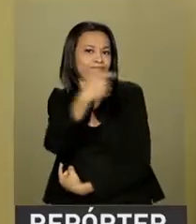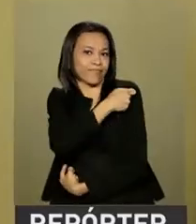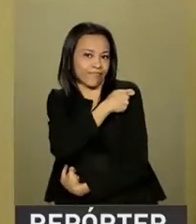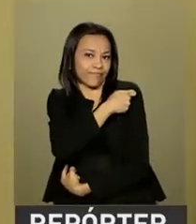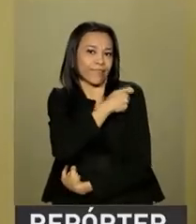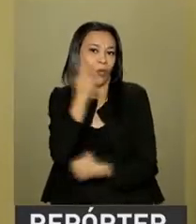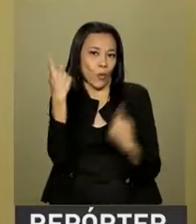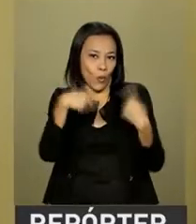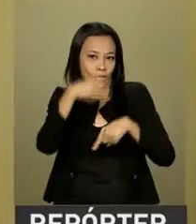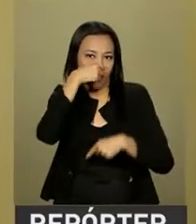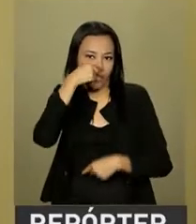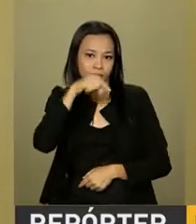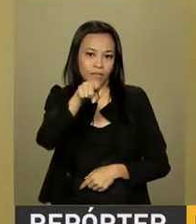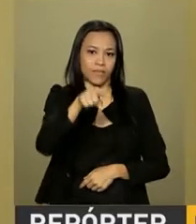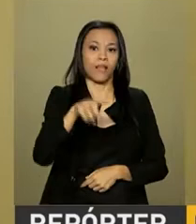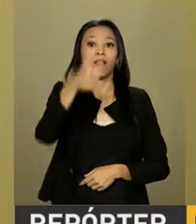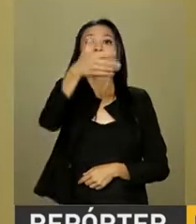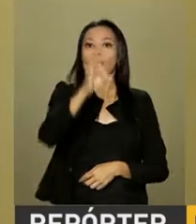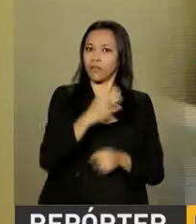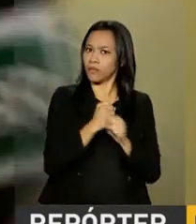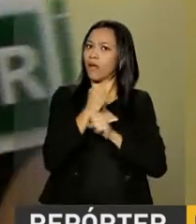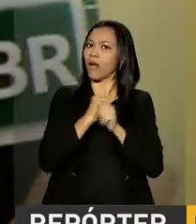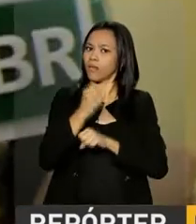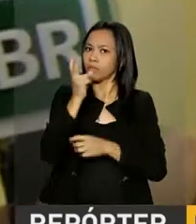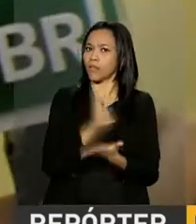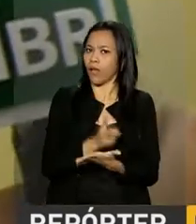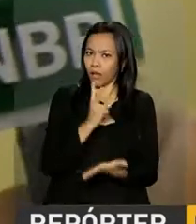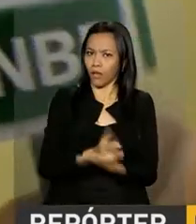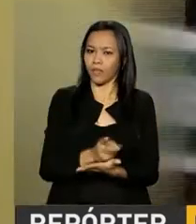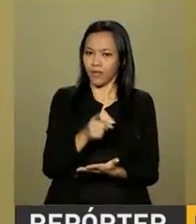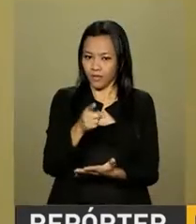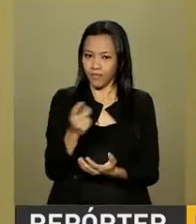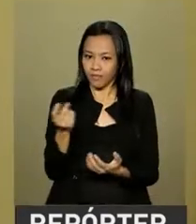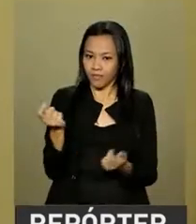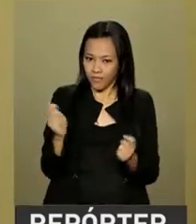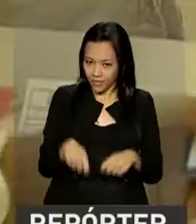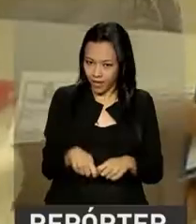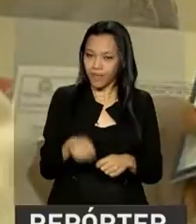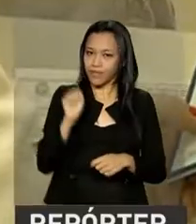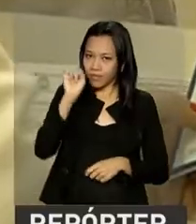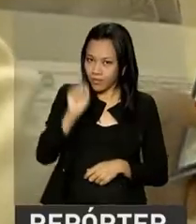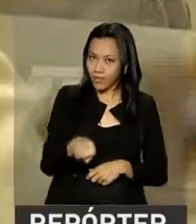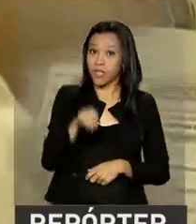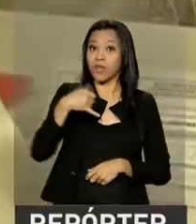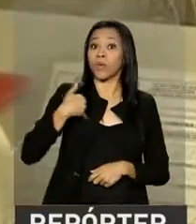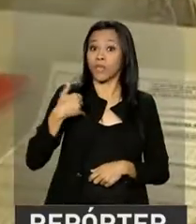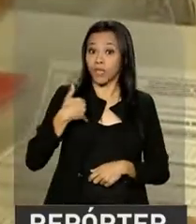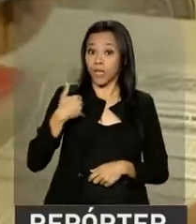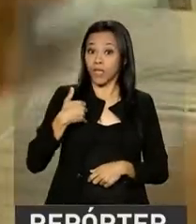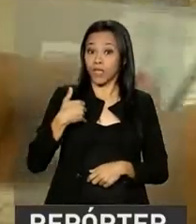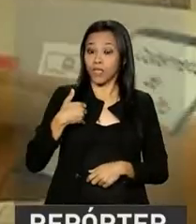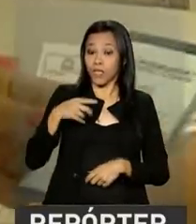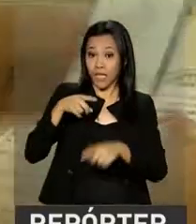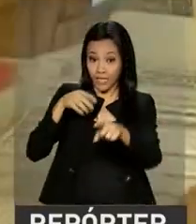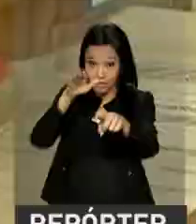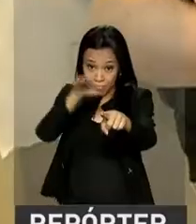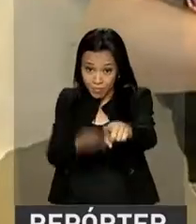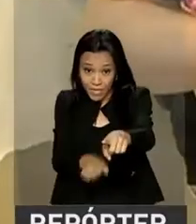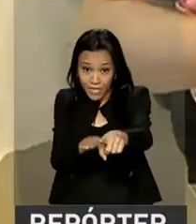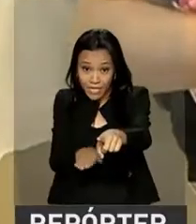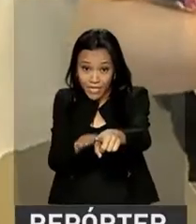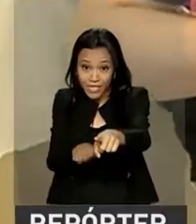até dezembro cantando vale a pena para se proteger no exame noventa anos mais nova que dona rosalina